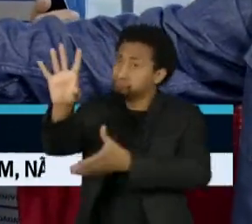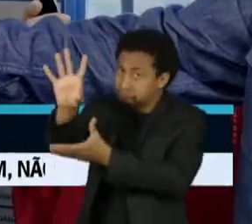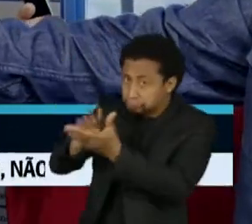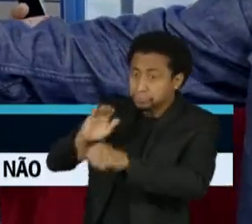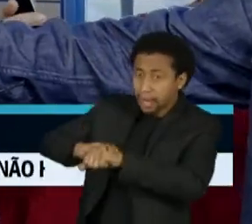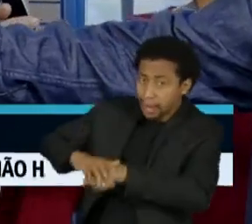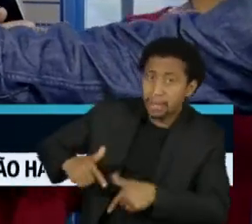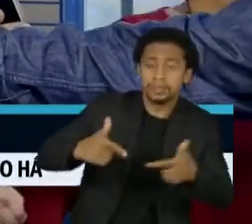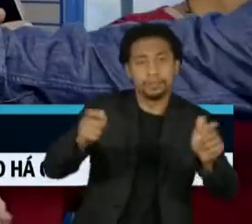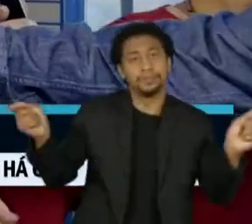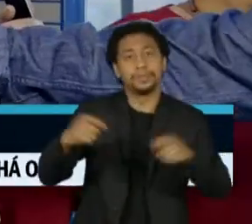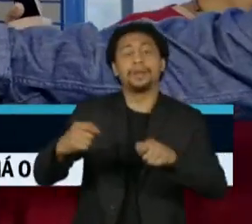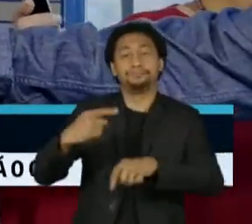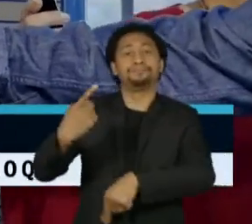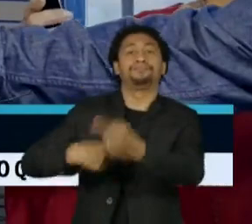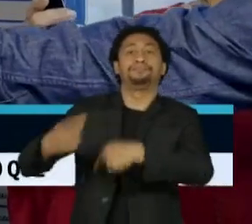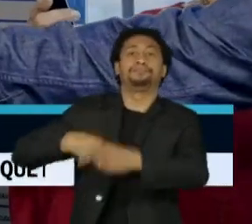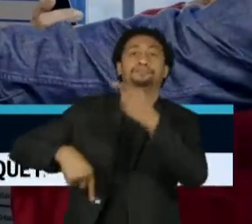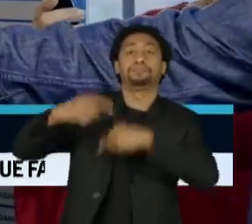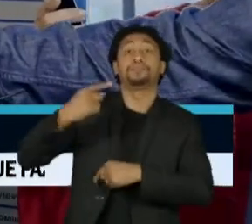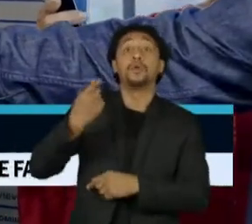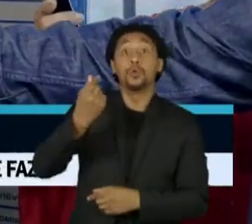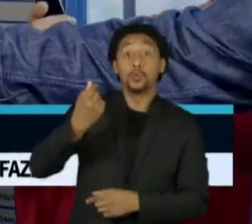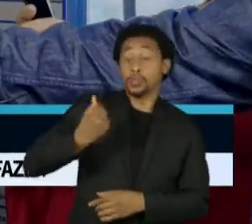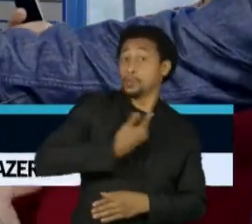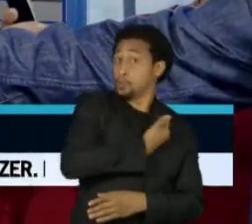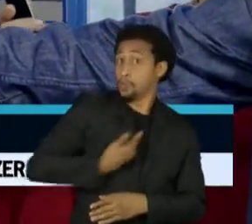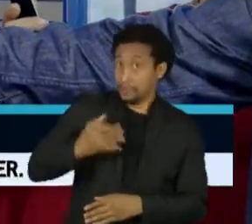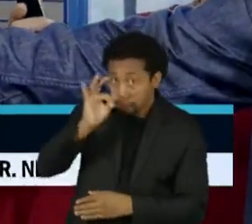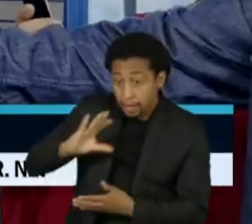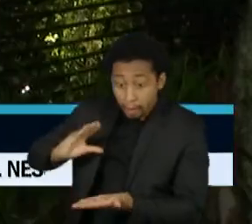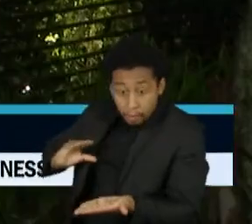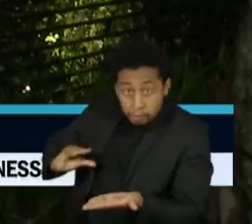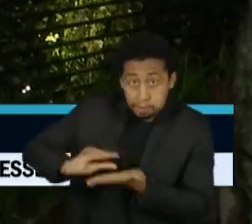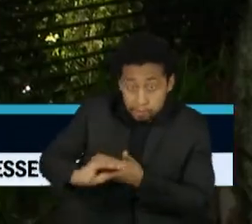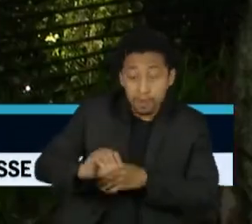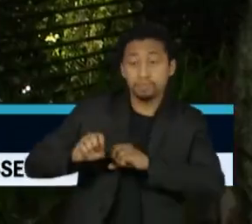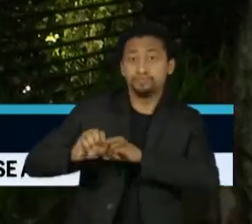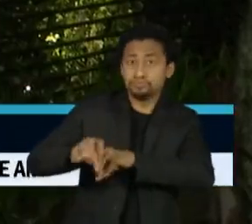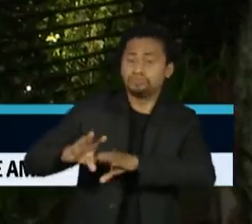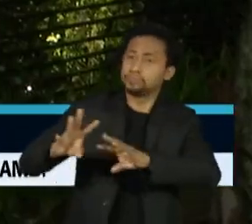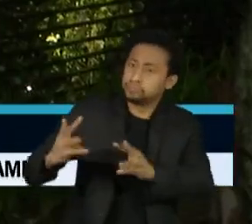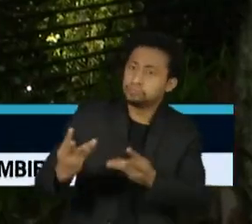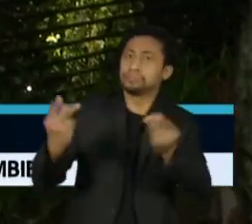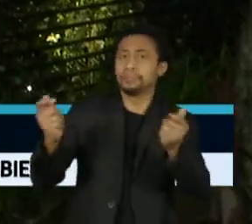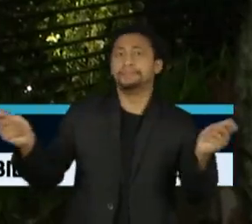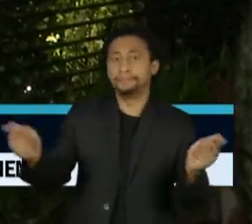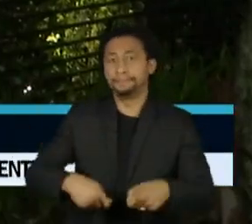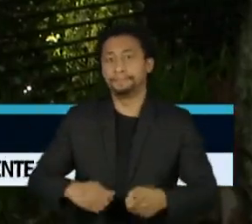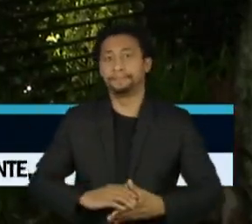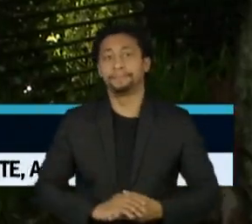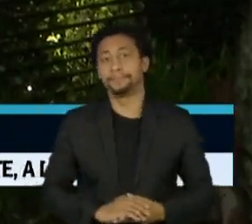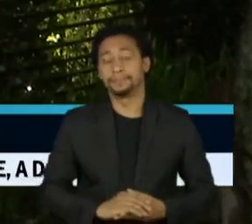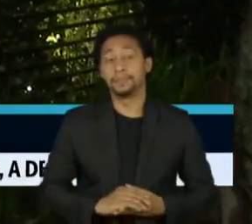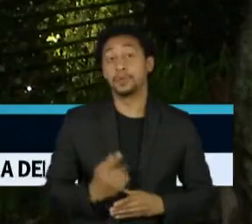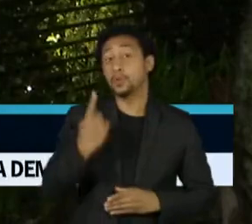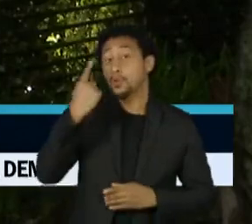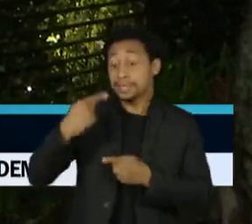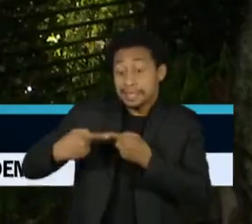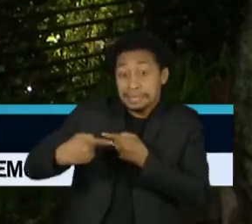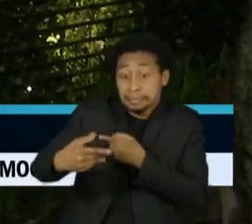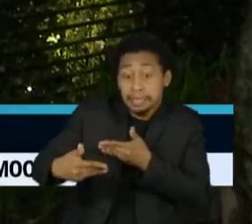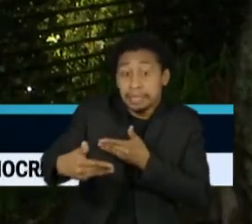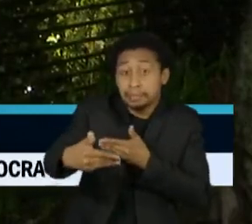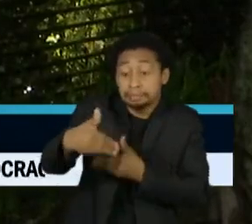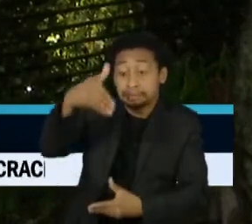dinheiro federal, aí sim nós teremos a tão sonhada qualidade no ensino público. Há menos de uma semana do primeiro turno, pesquisa da